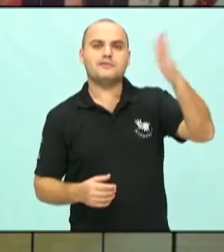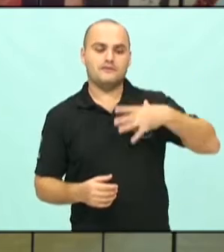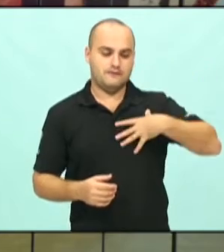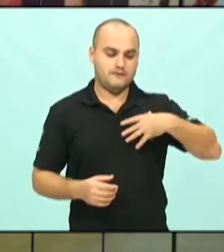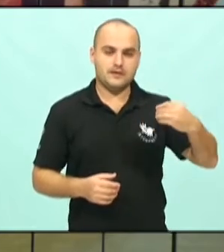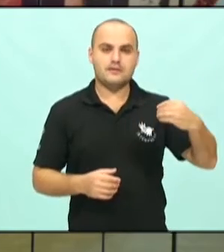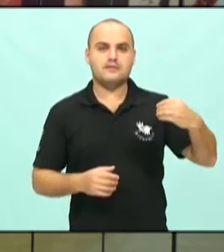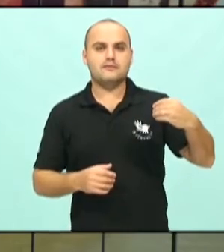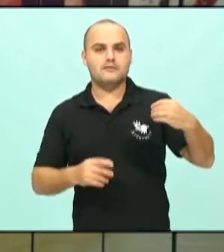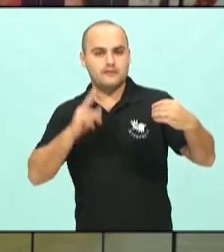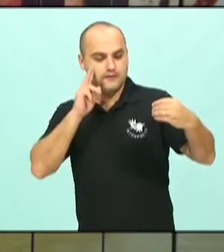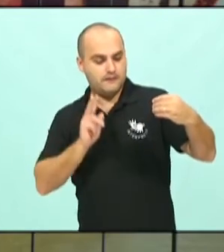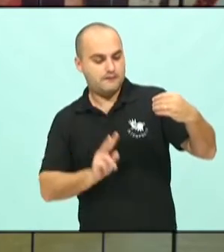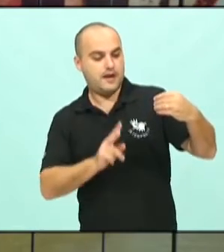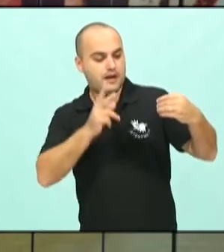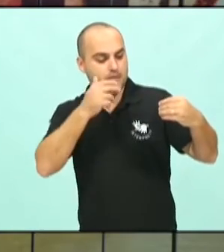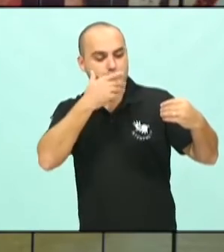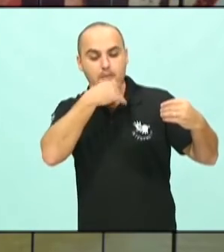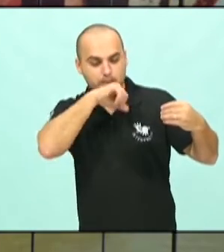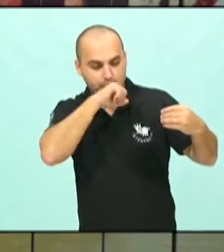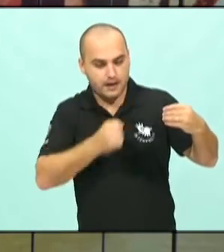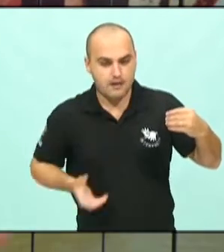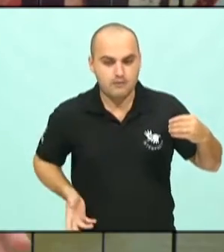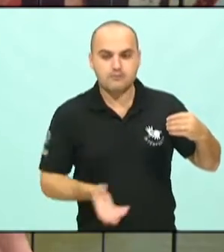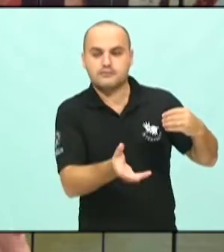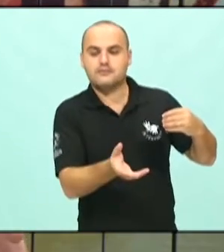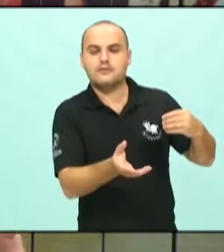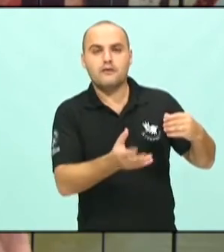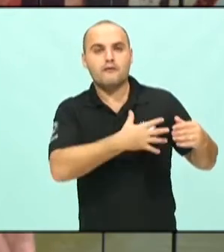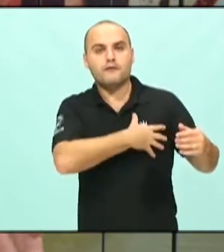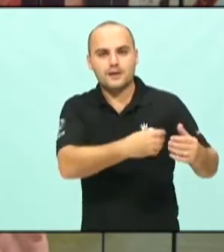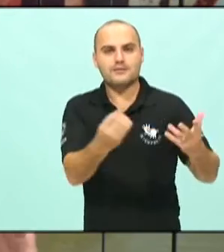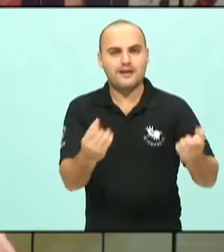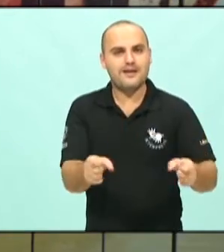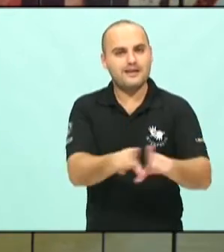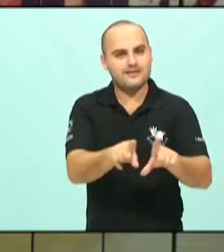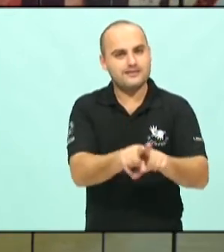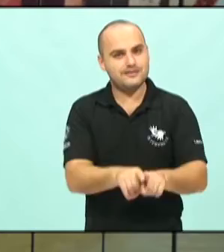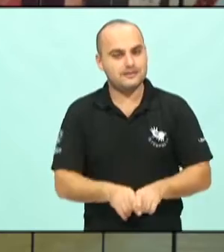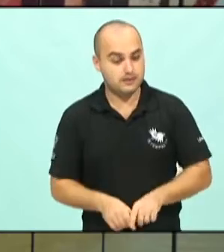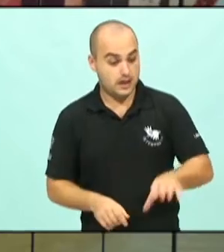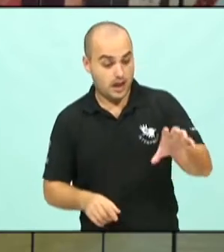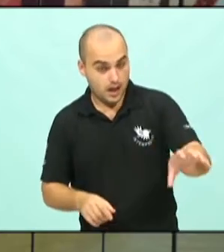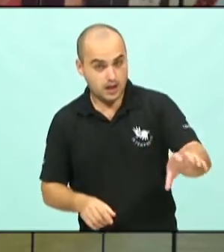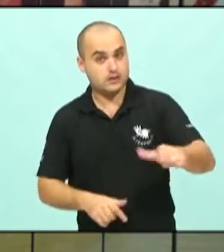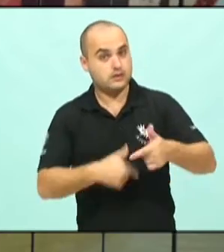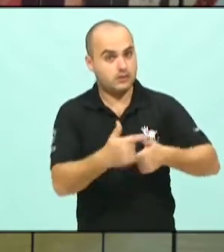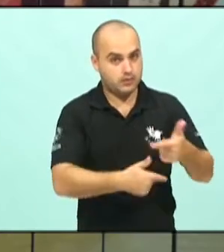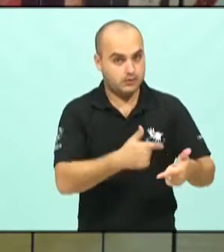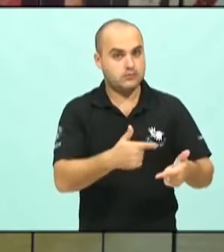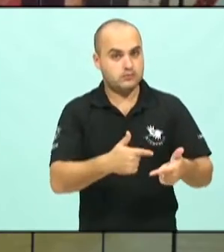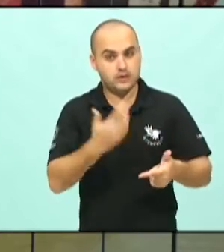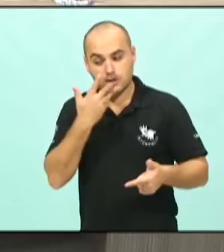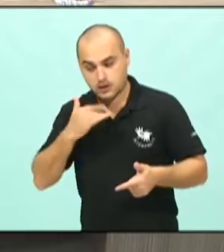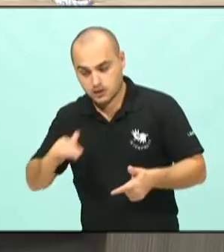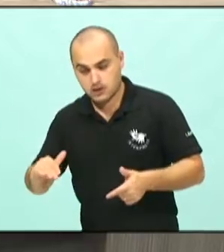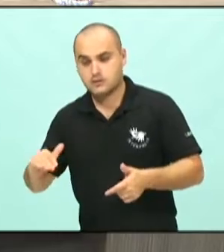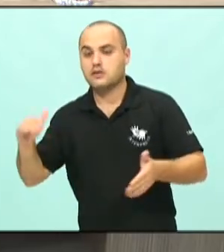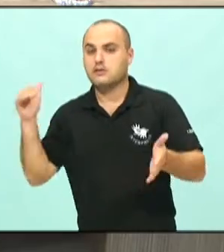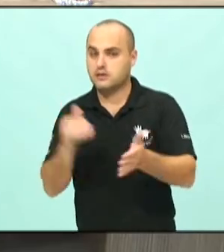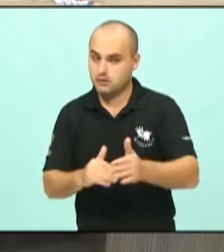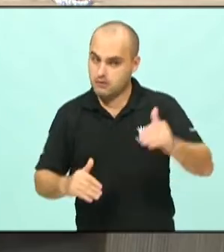casa, vendo o pai jogando boccia na cancha. Então é mais ou menos esse trabalho. Vai da infância até a fase adulta também. Paulo,